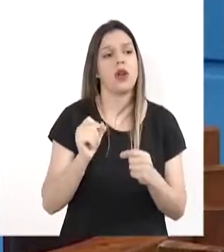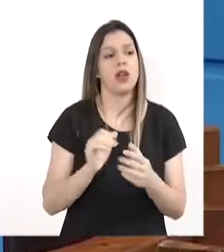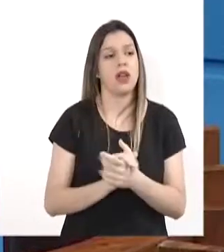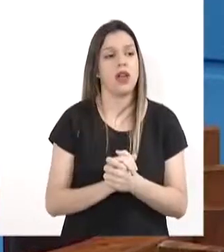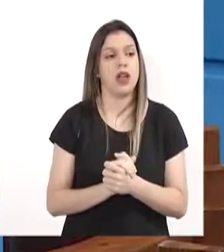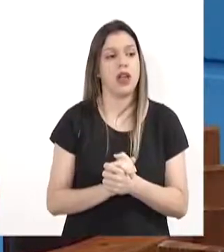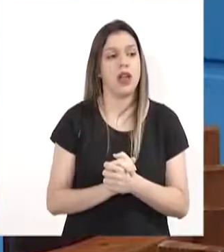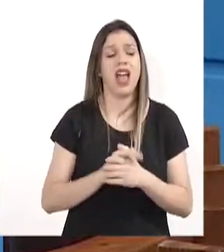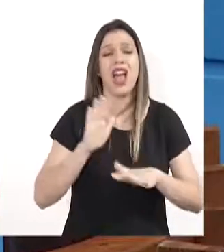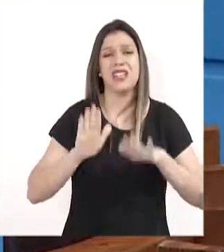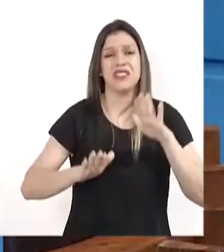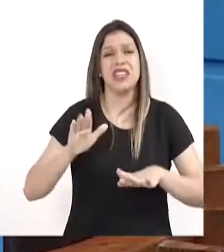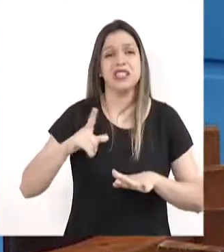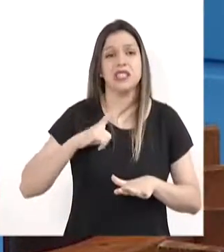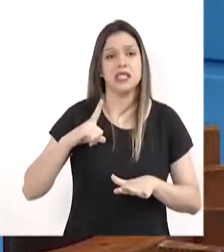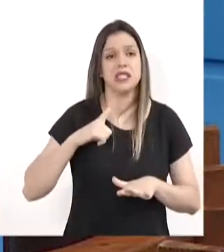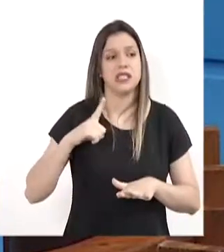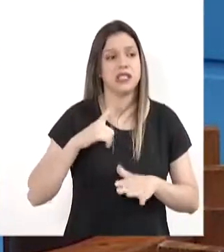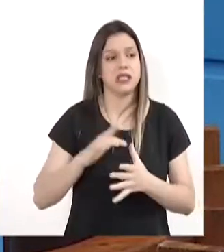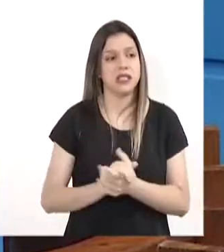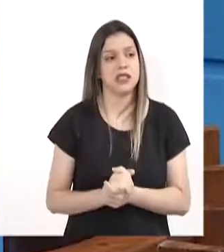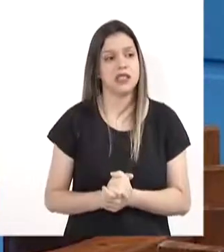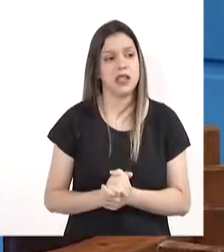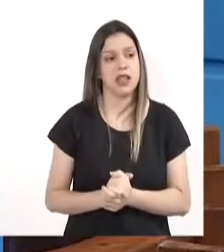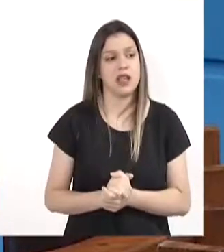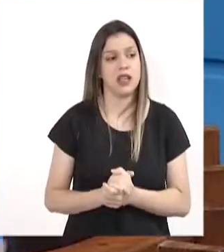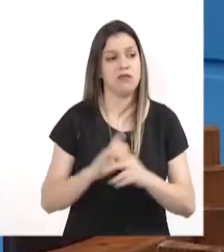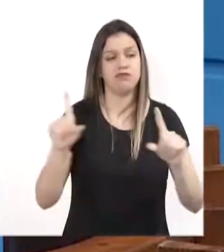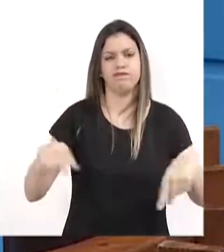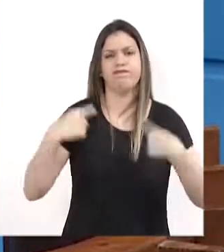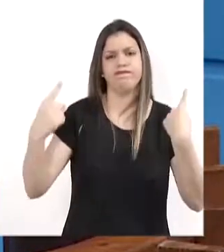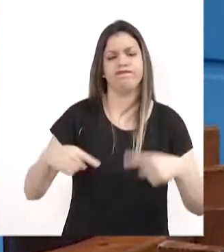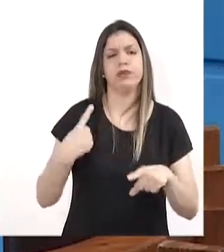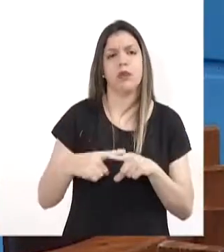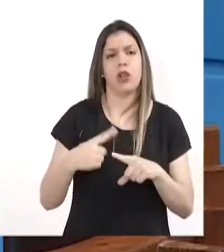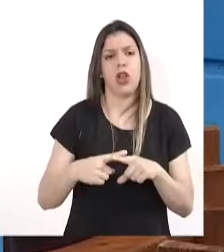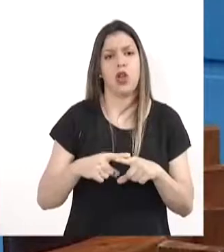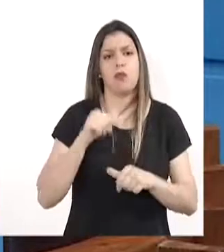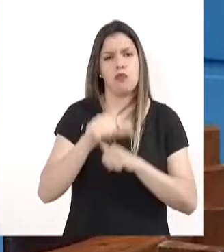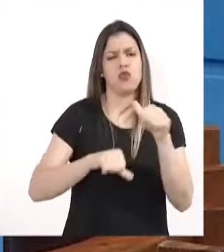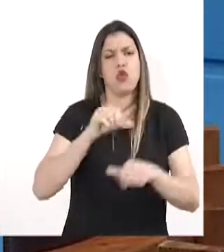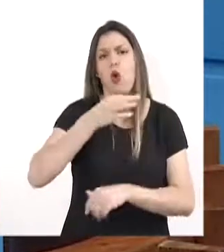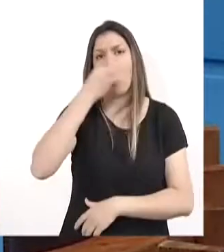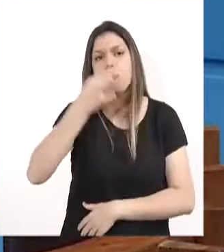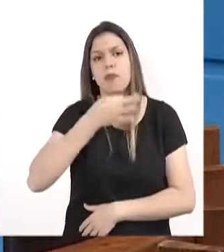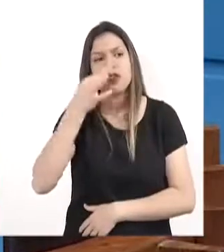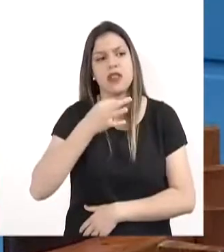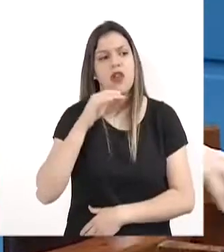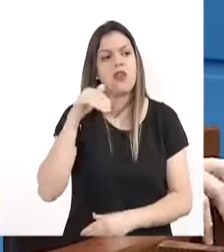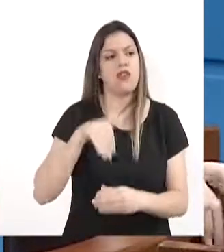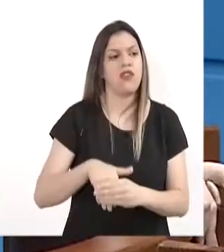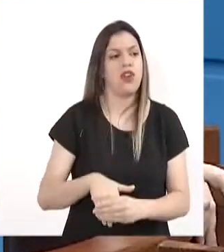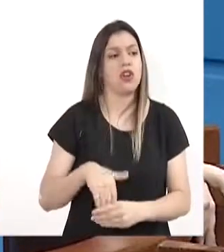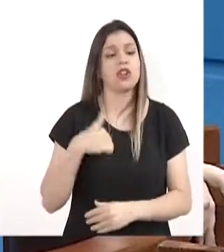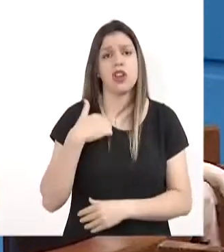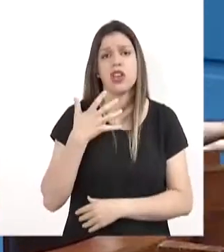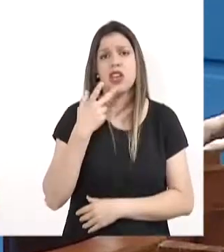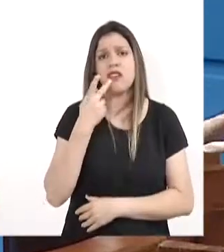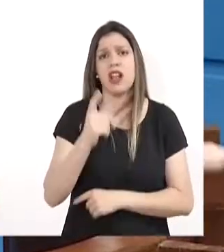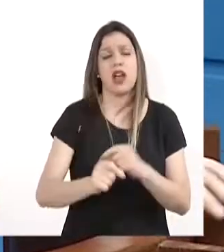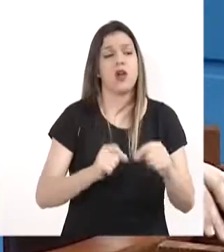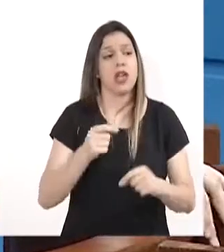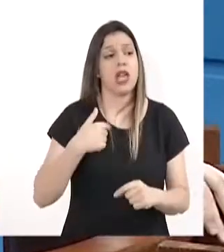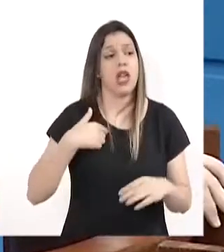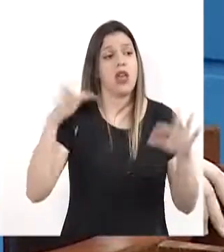vezes somos criticados por mudar de opinião, por mudar de voto. Eu queria dizer para vocês que eu fiquei